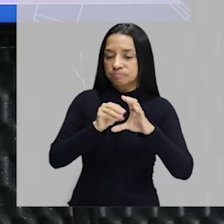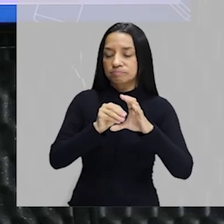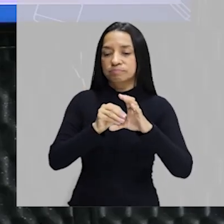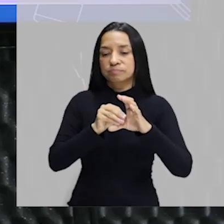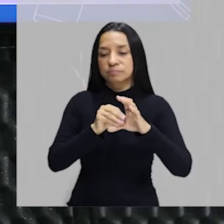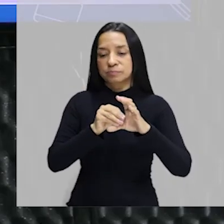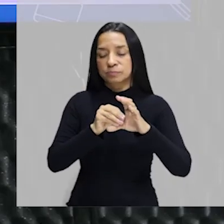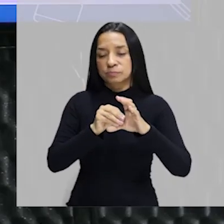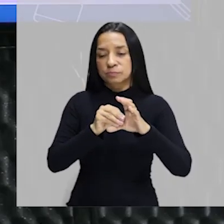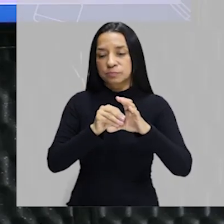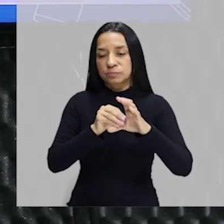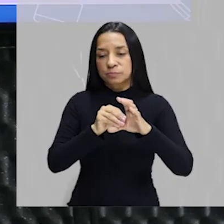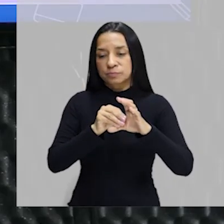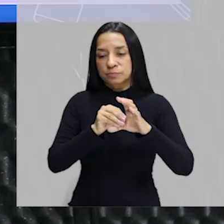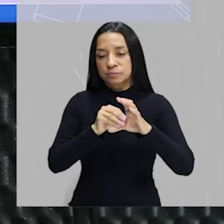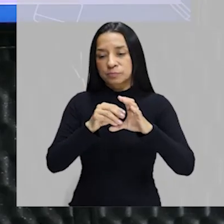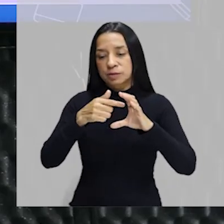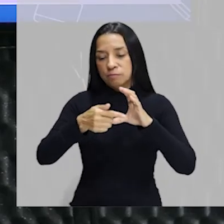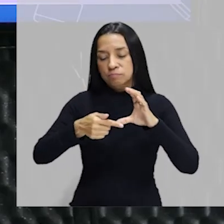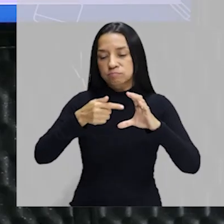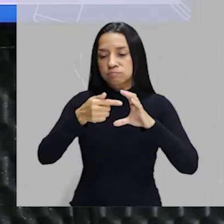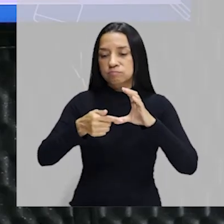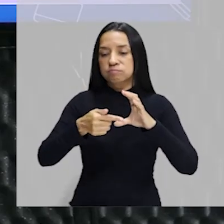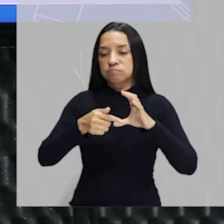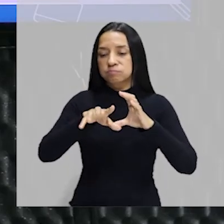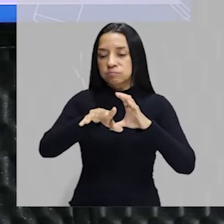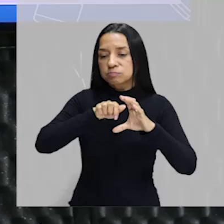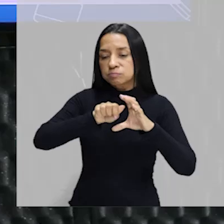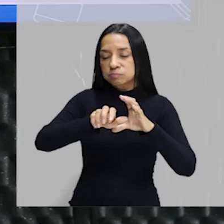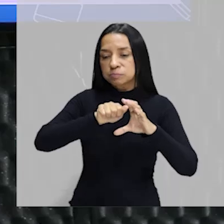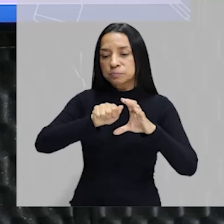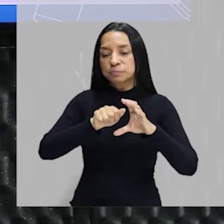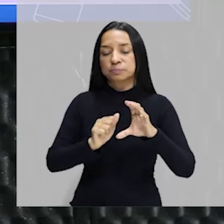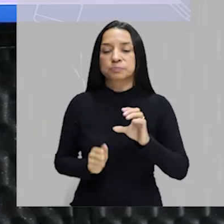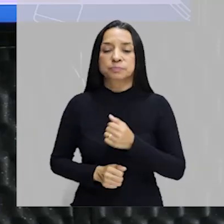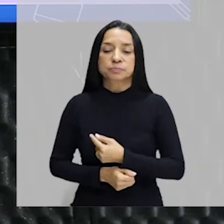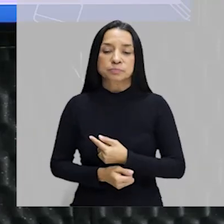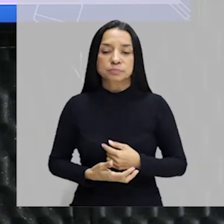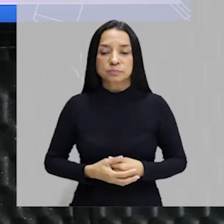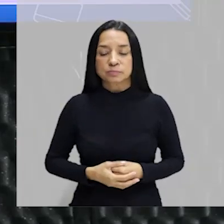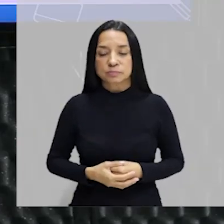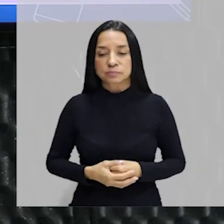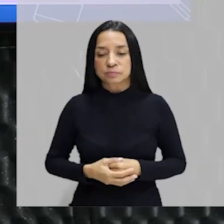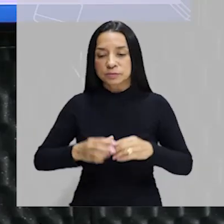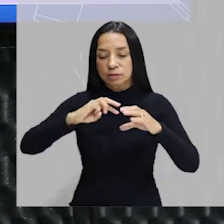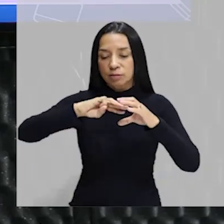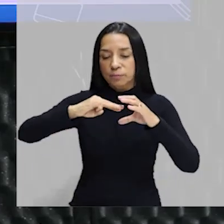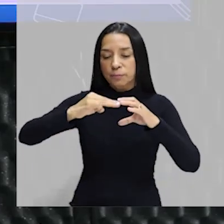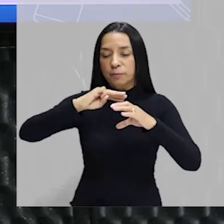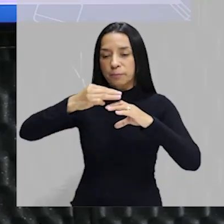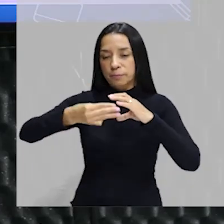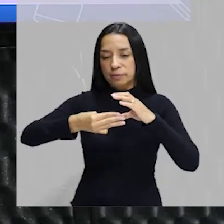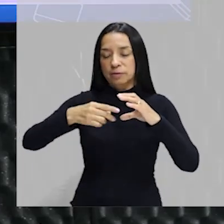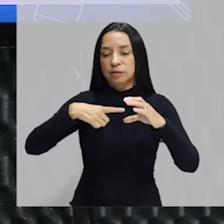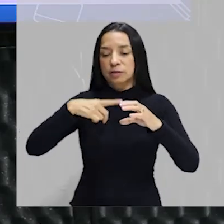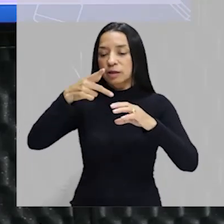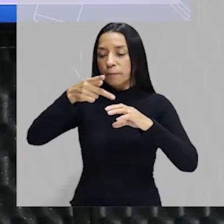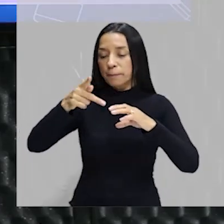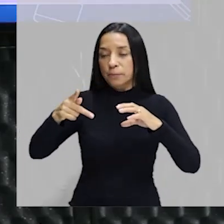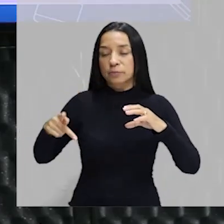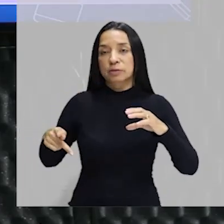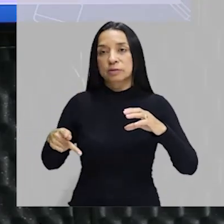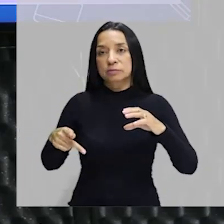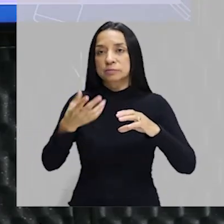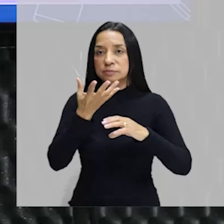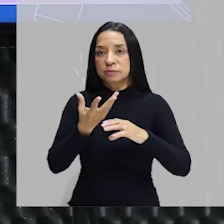Aqui a célula e está aqui a glicose que ela está recebendo. Ok? Na membrana plasmática, possui proteínas na membrana